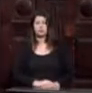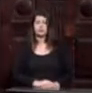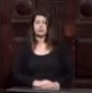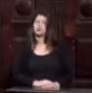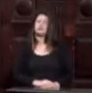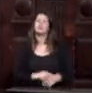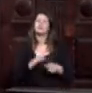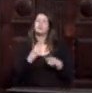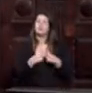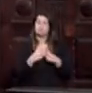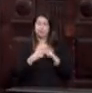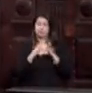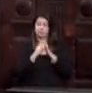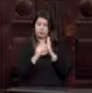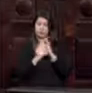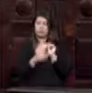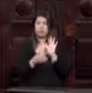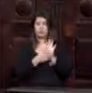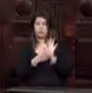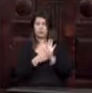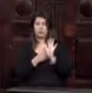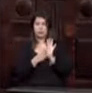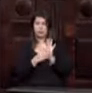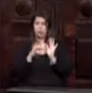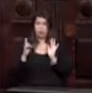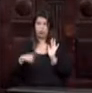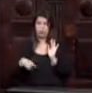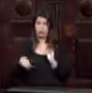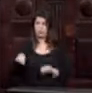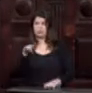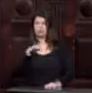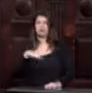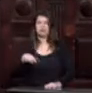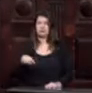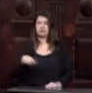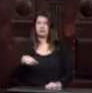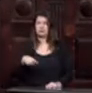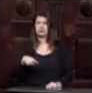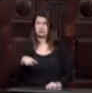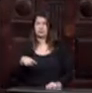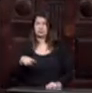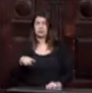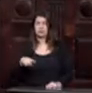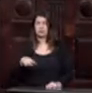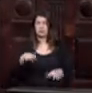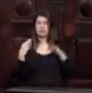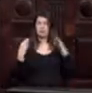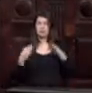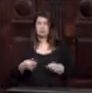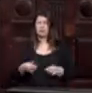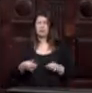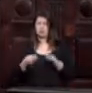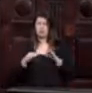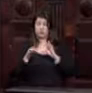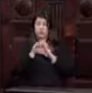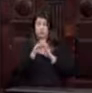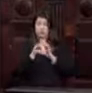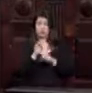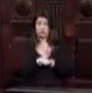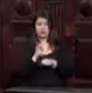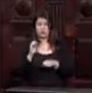O que essa emenda propõe é que a gente, ao definir que no estado do Rio de